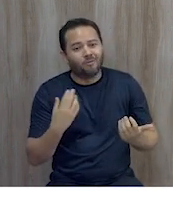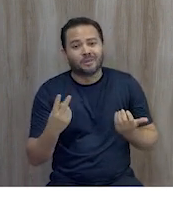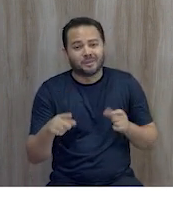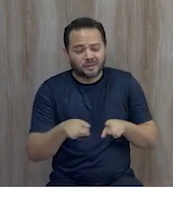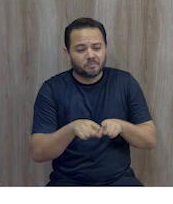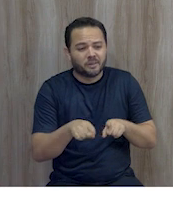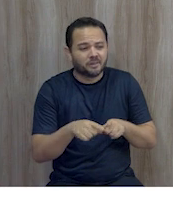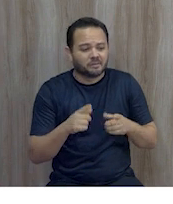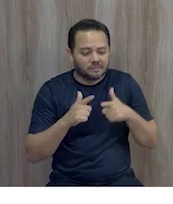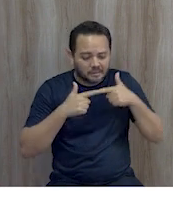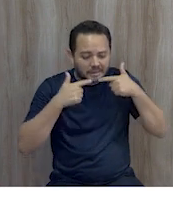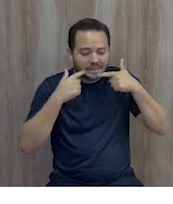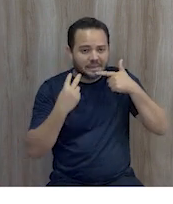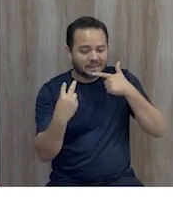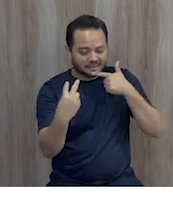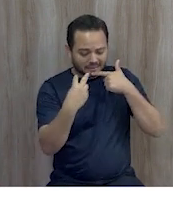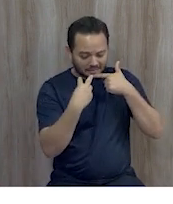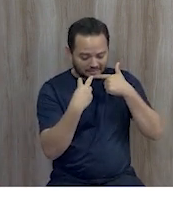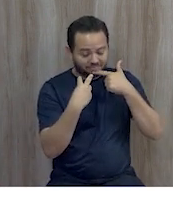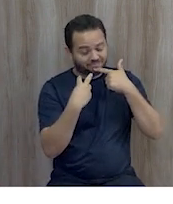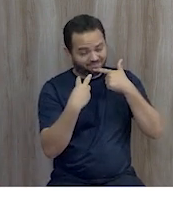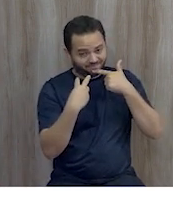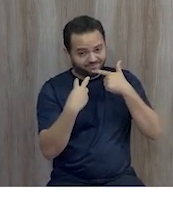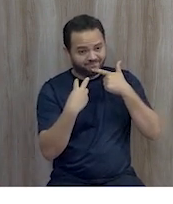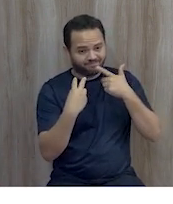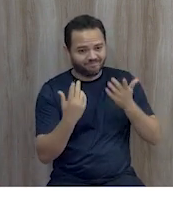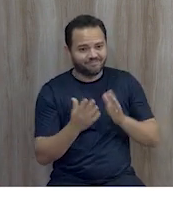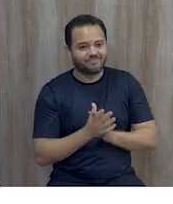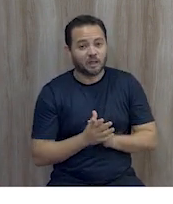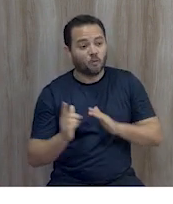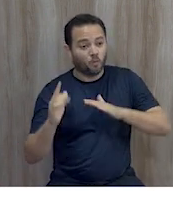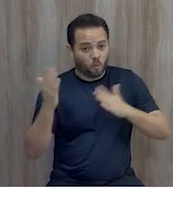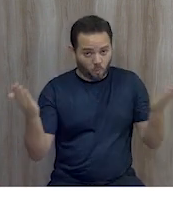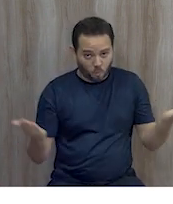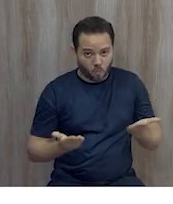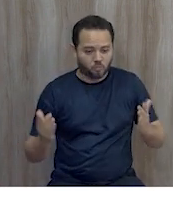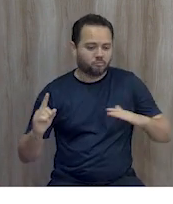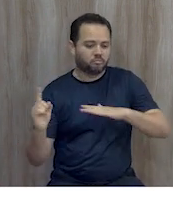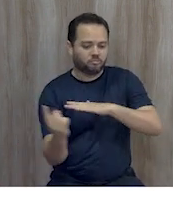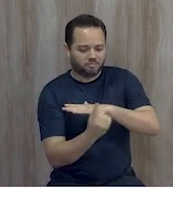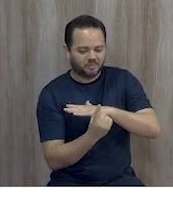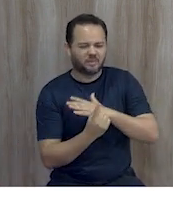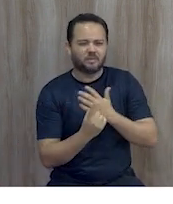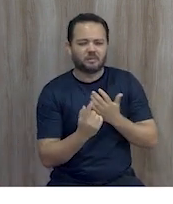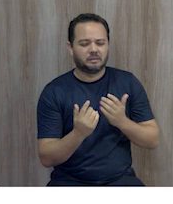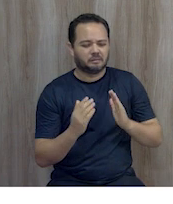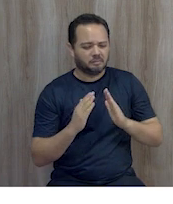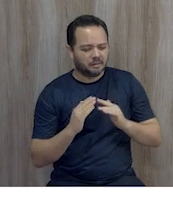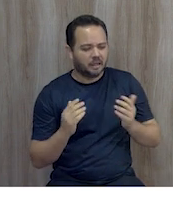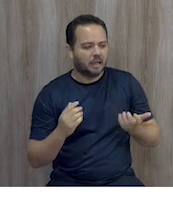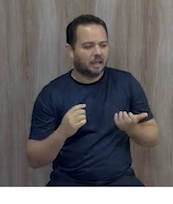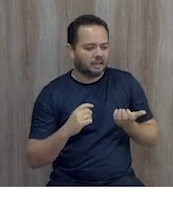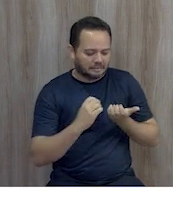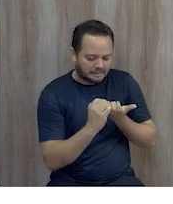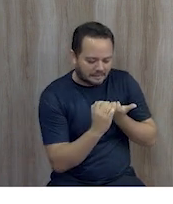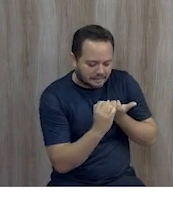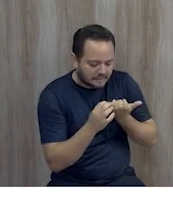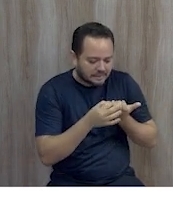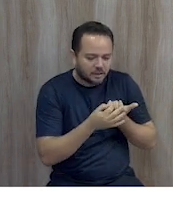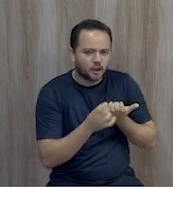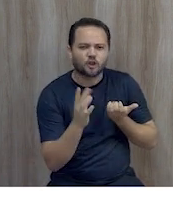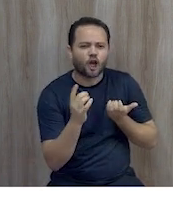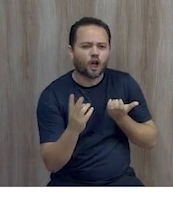seja, no consultório hoje, não chega só paciente para a gente fazer gengivectomia, aumento de coroa clínica com finalidade